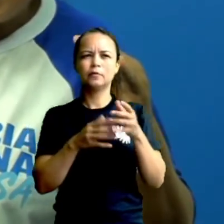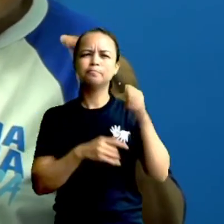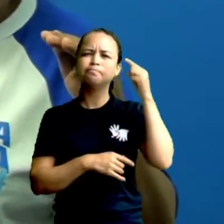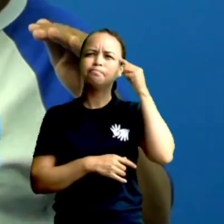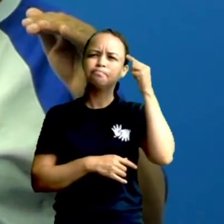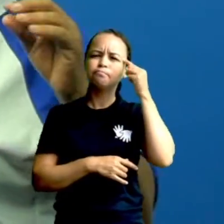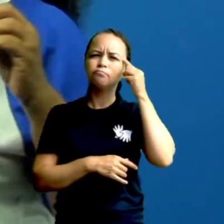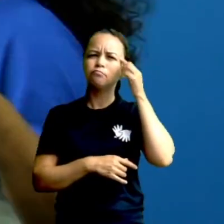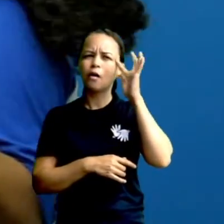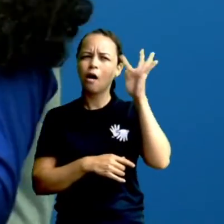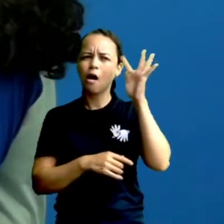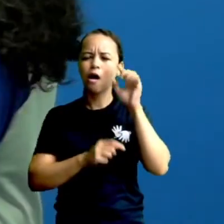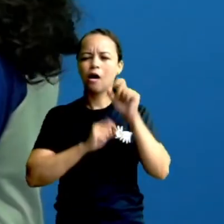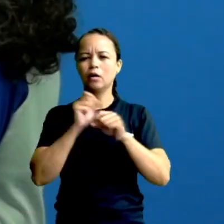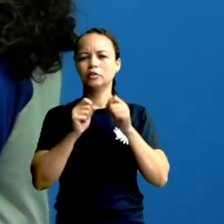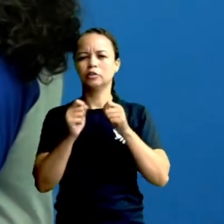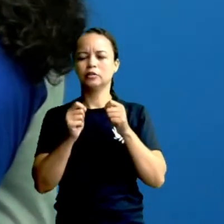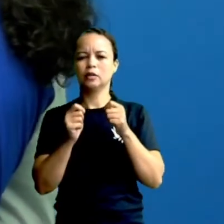vocês verem